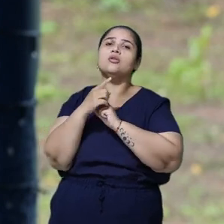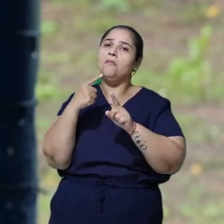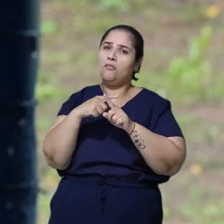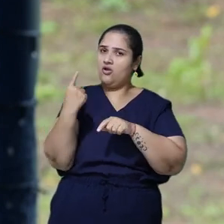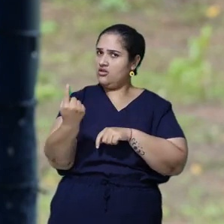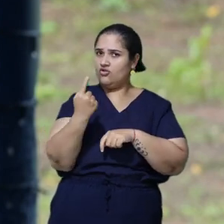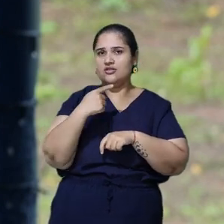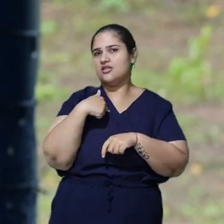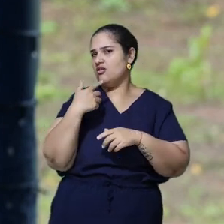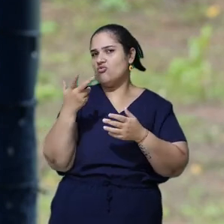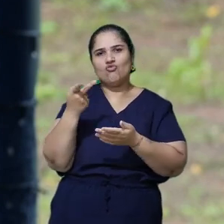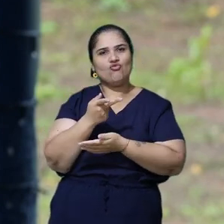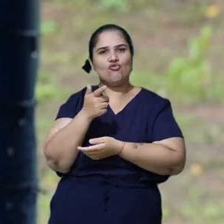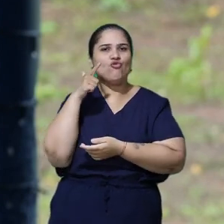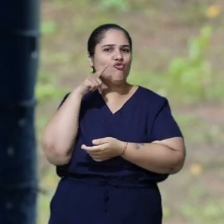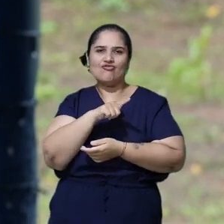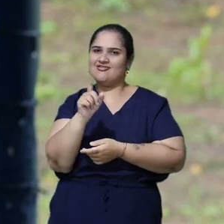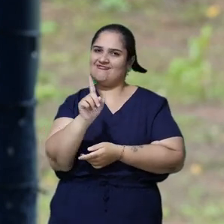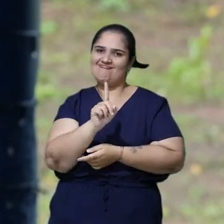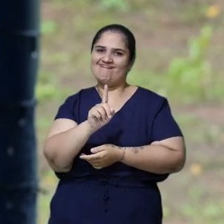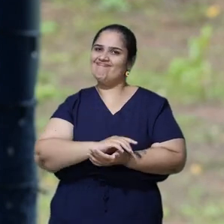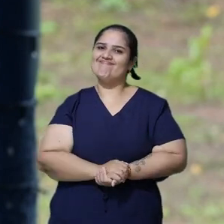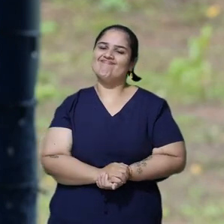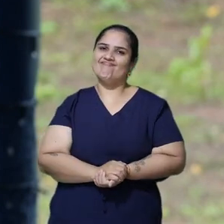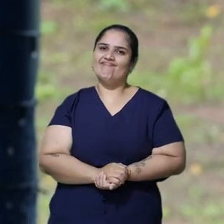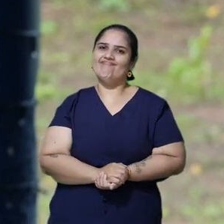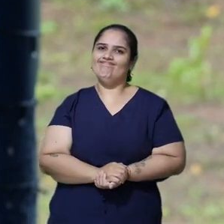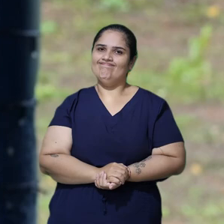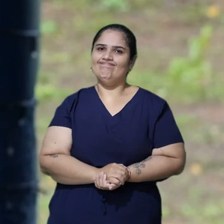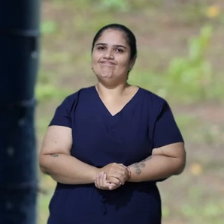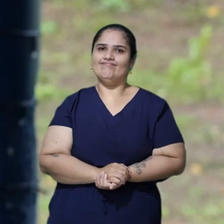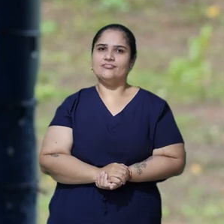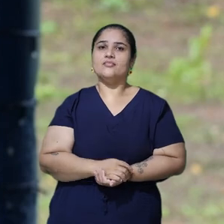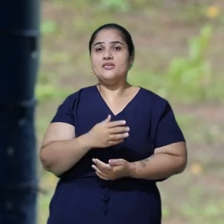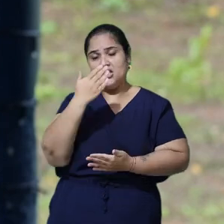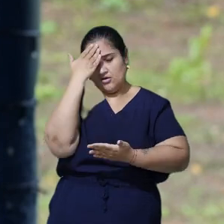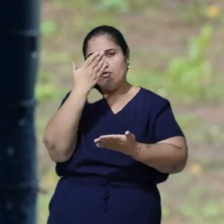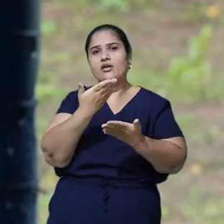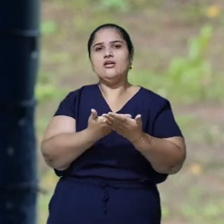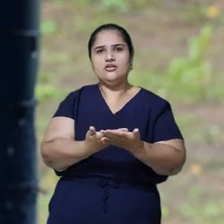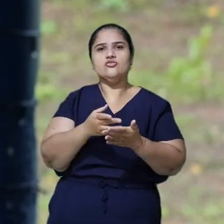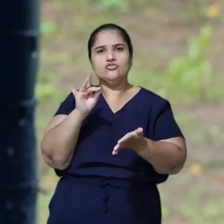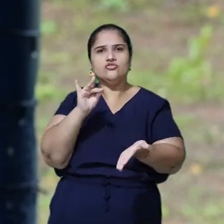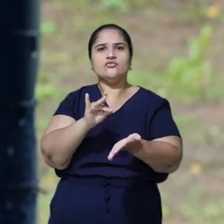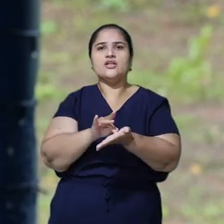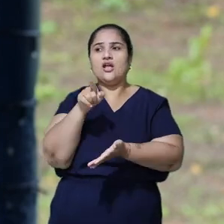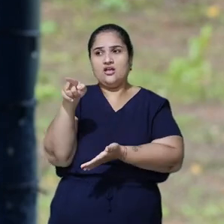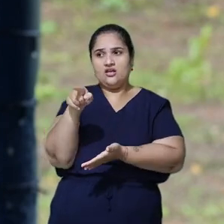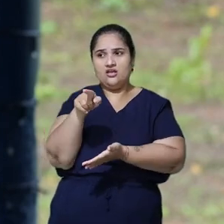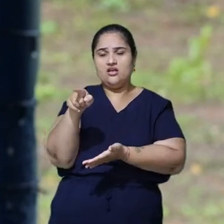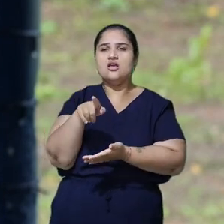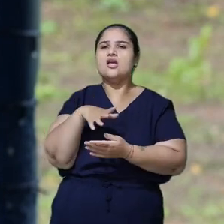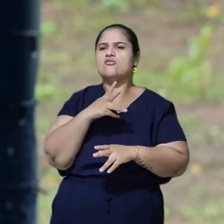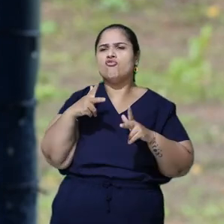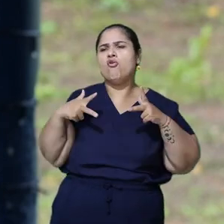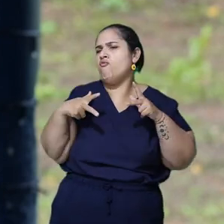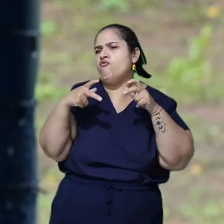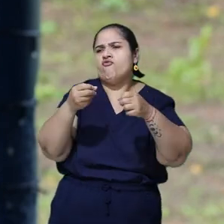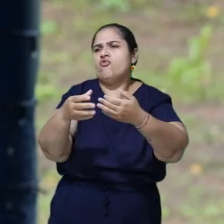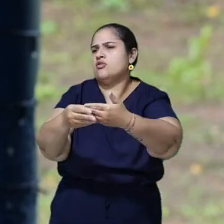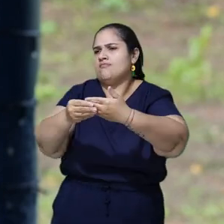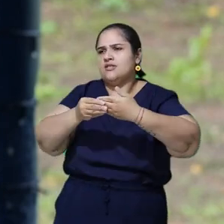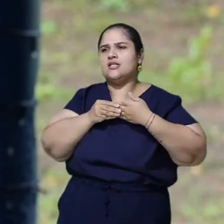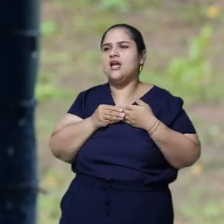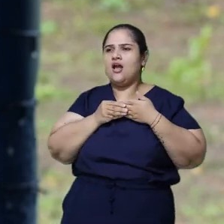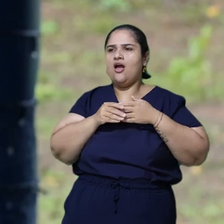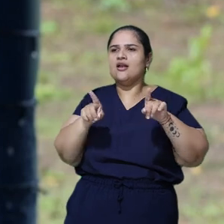suportar. E foi assim, eu acredito assim que eles foram uma das minhas maiores forças e